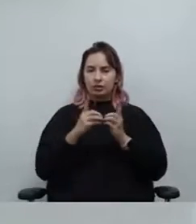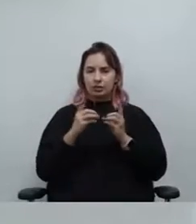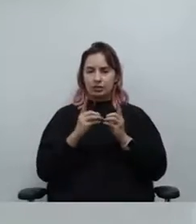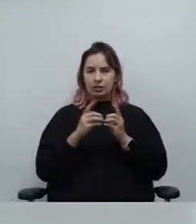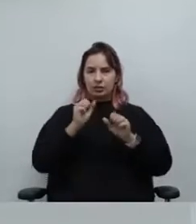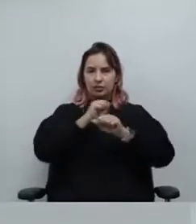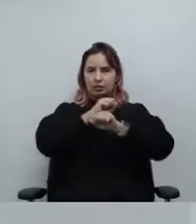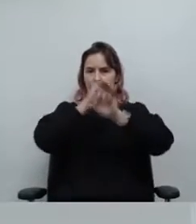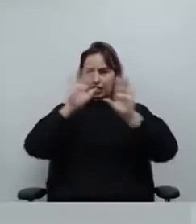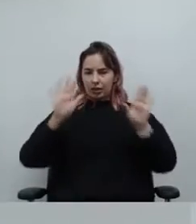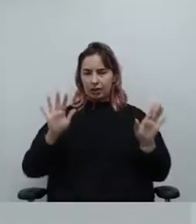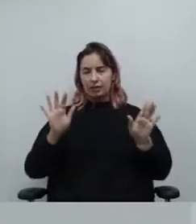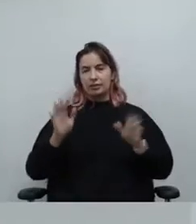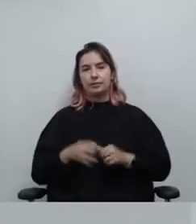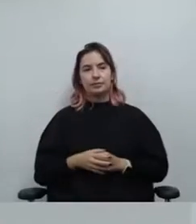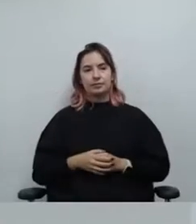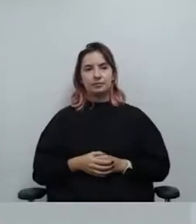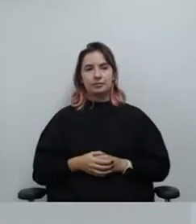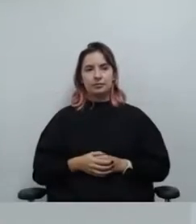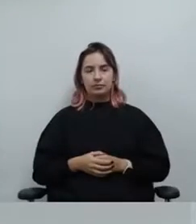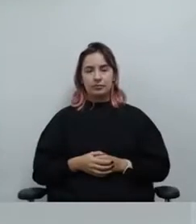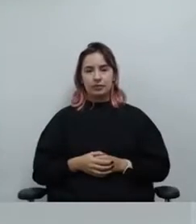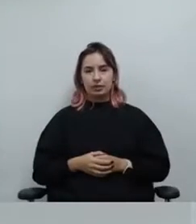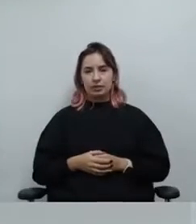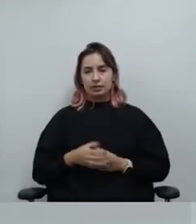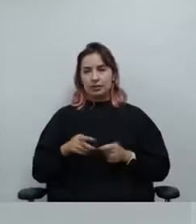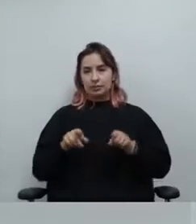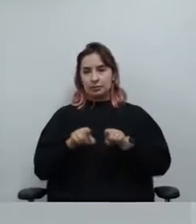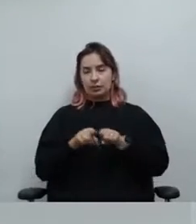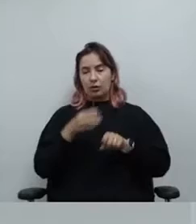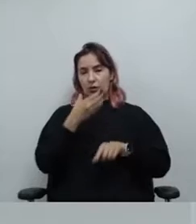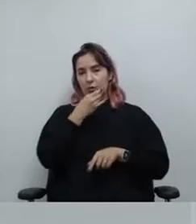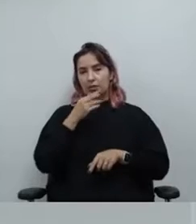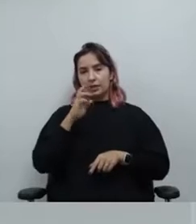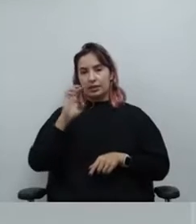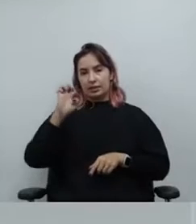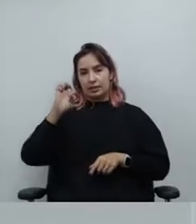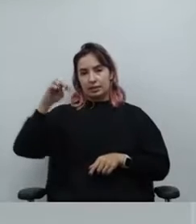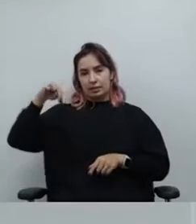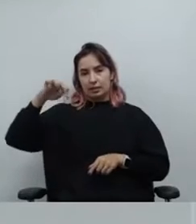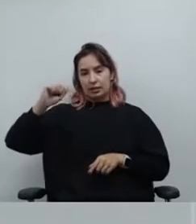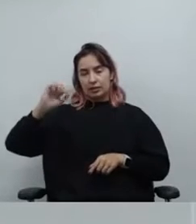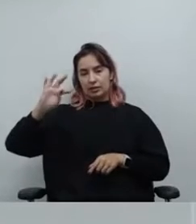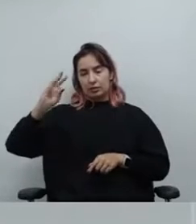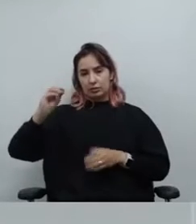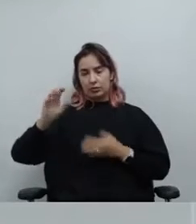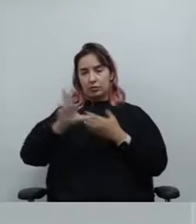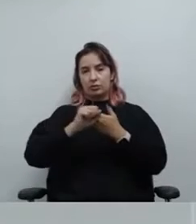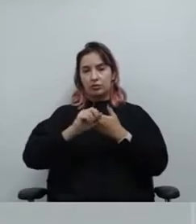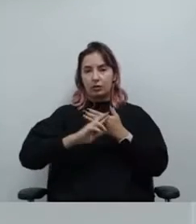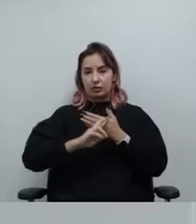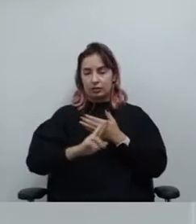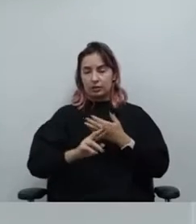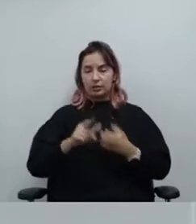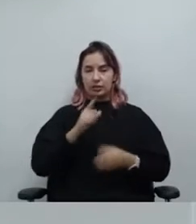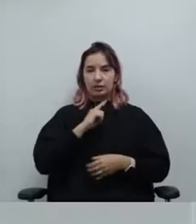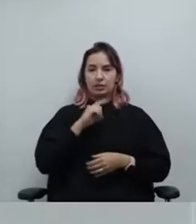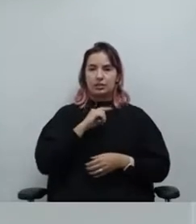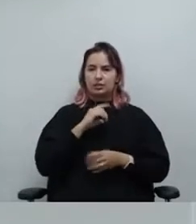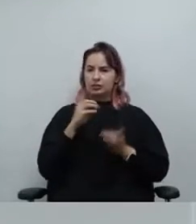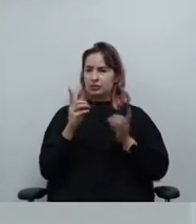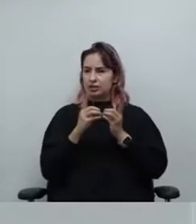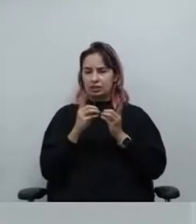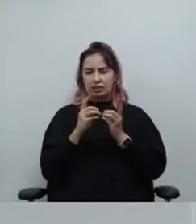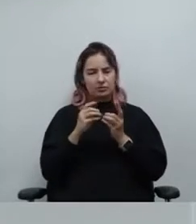e interessado, e especialmente o Renato da Ouvidoria da Defensoria, que teve um atendimento técnico de excelência,